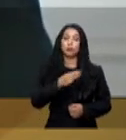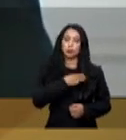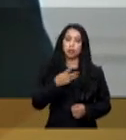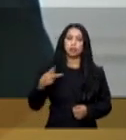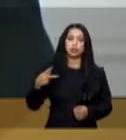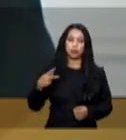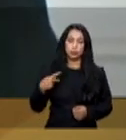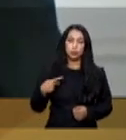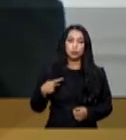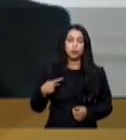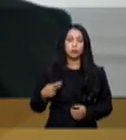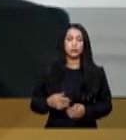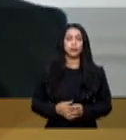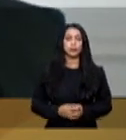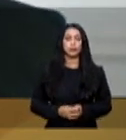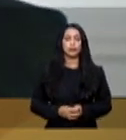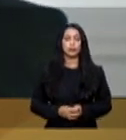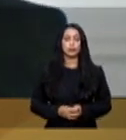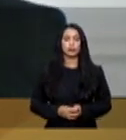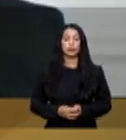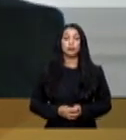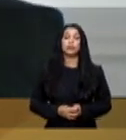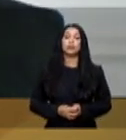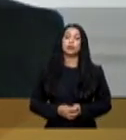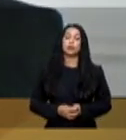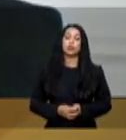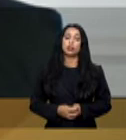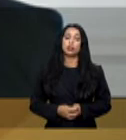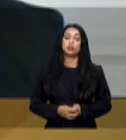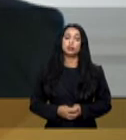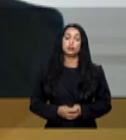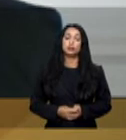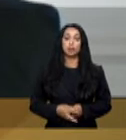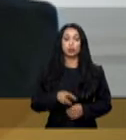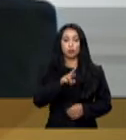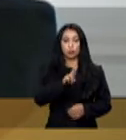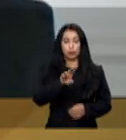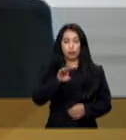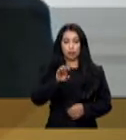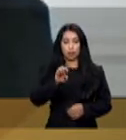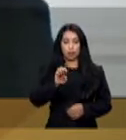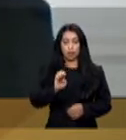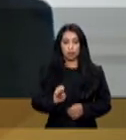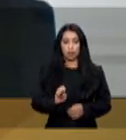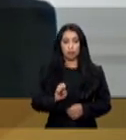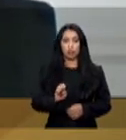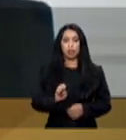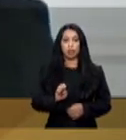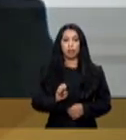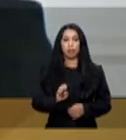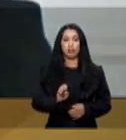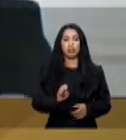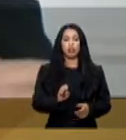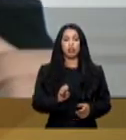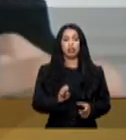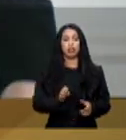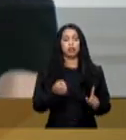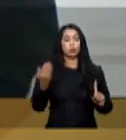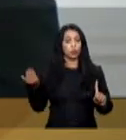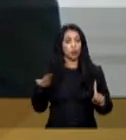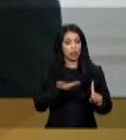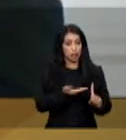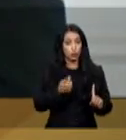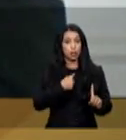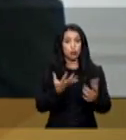Público e dou provimento ao recurso extraordinário de Paulo Roberto Pereira para